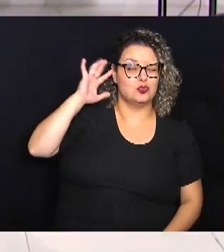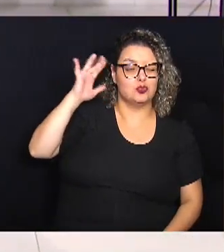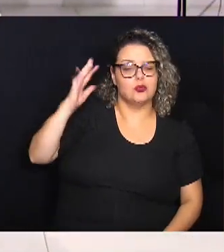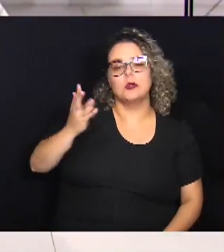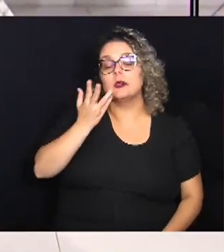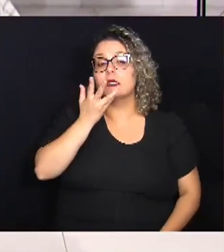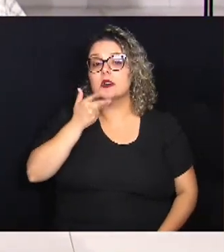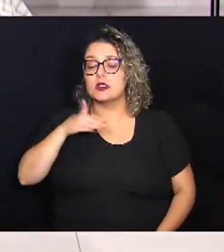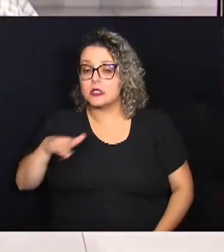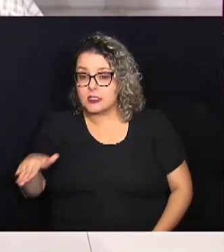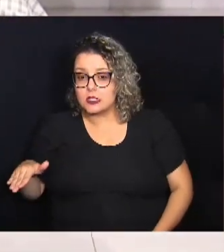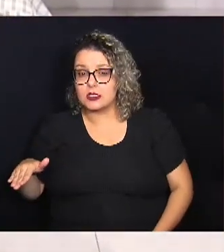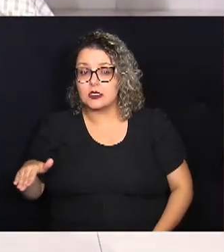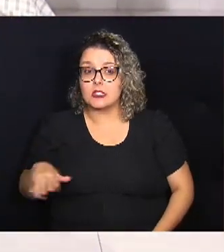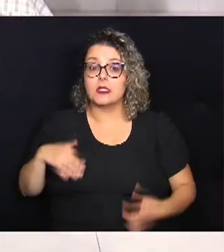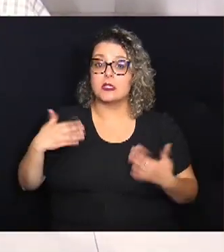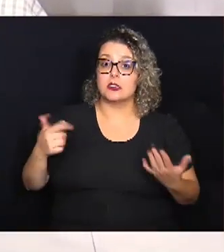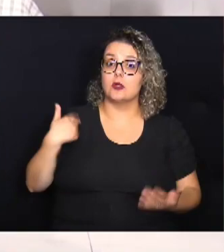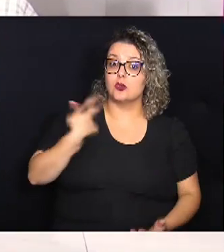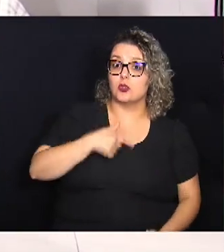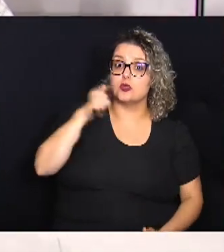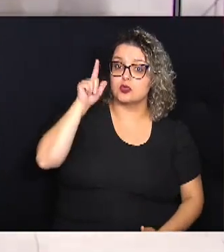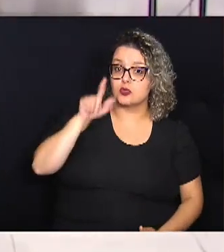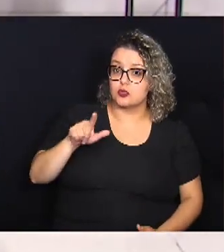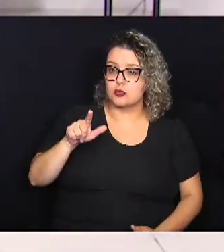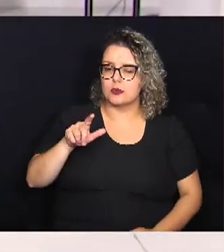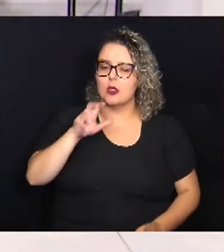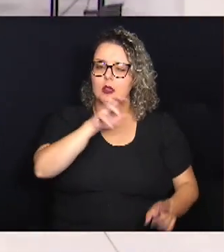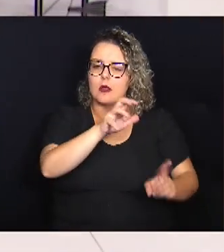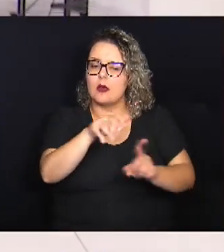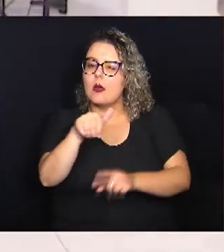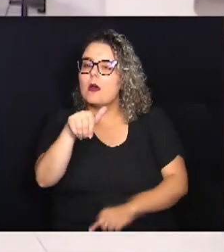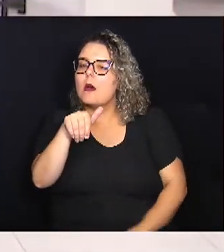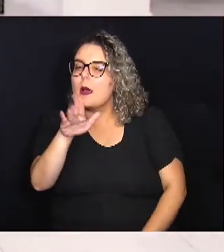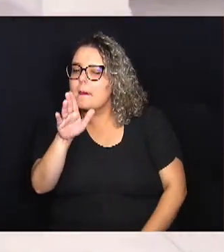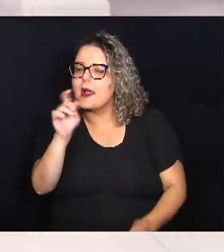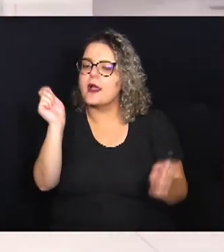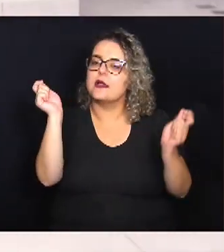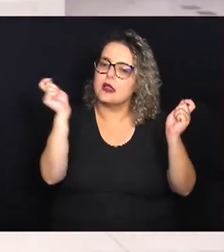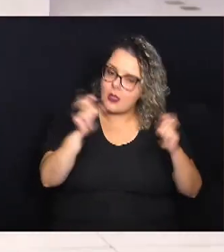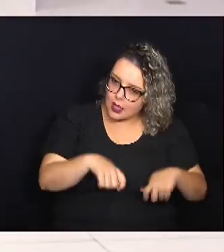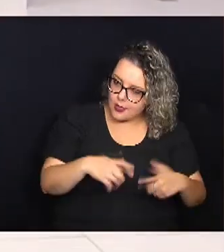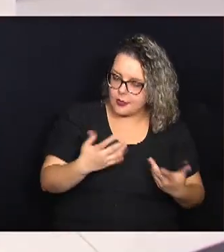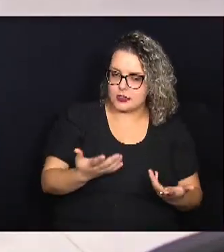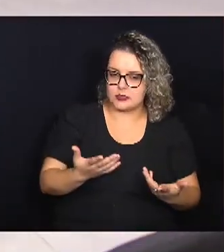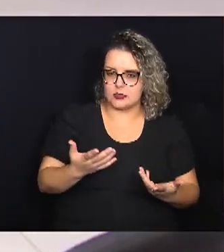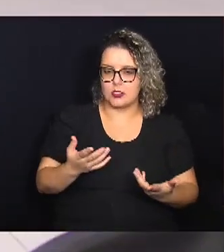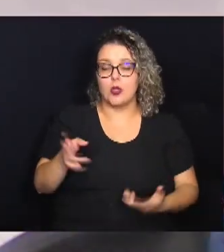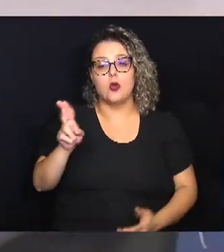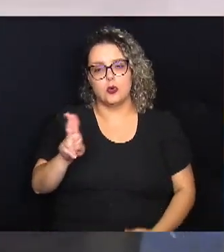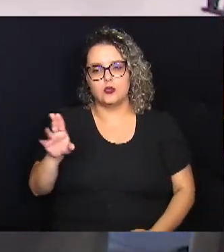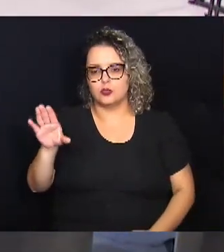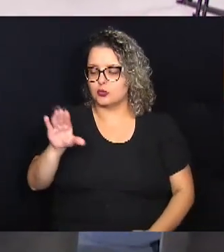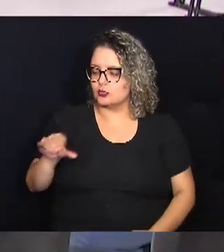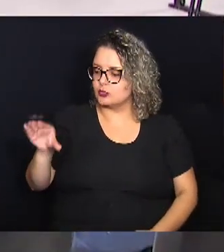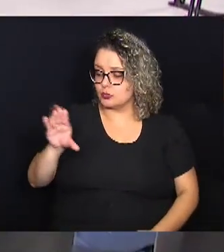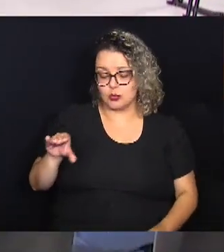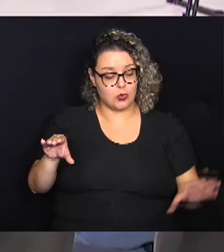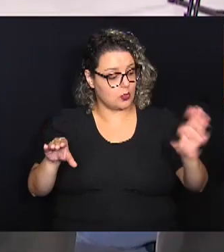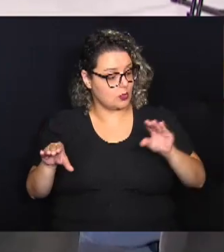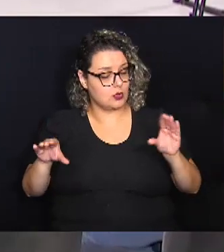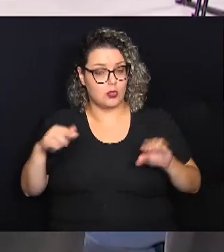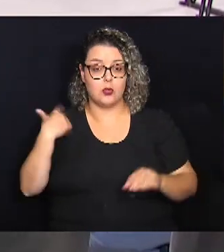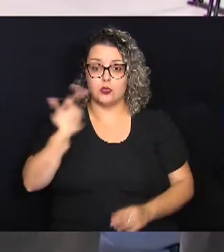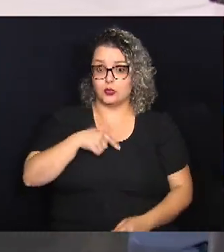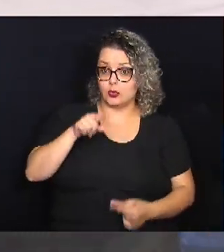nós conseguimos atingir muito mais eficientemente com o uso do fantoche. O nosso objetivo